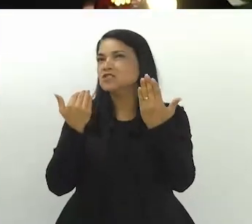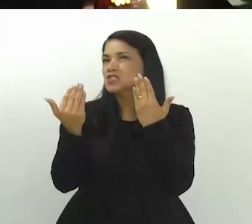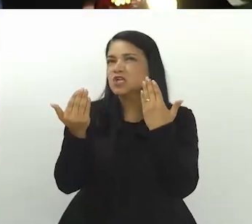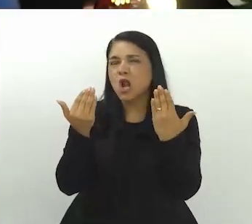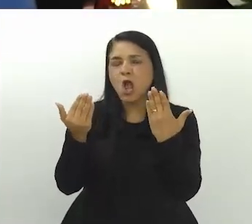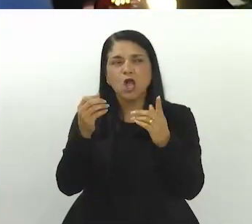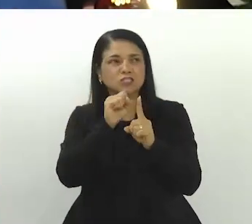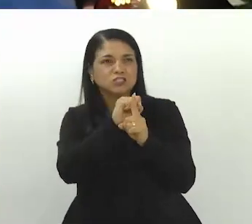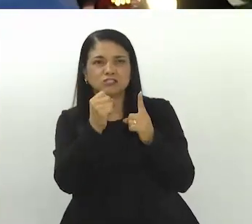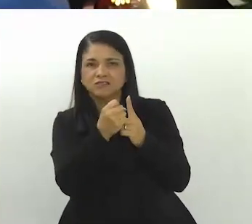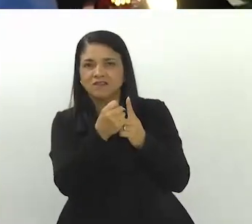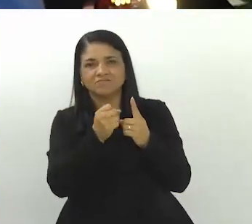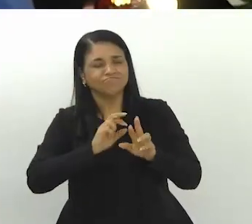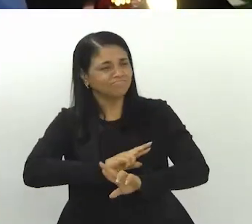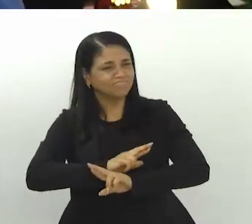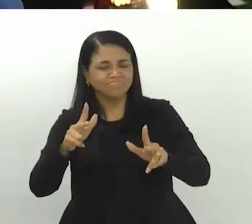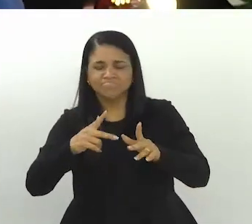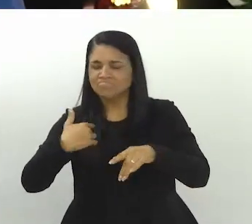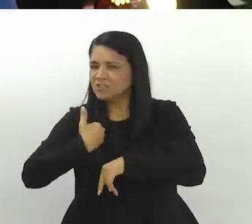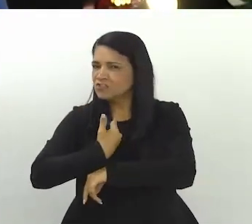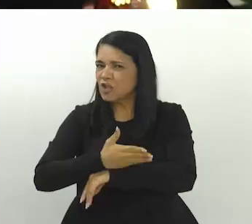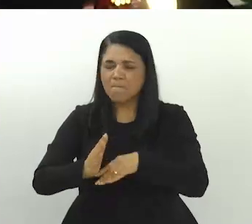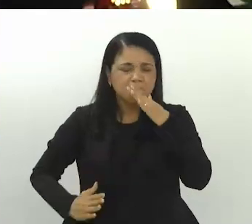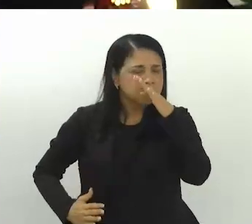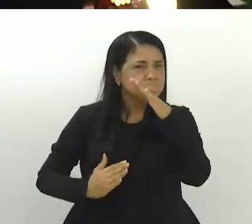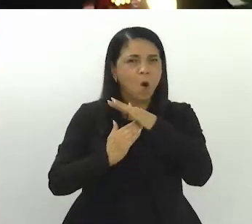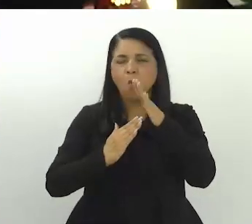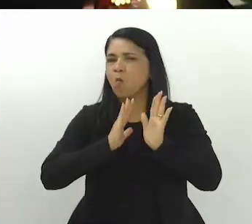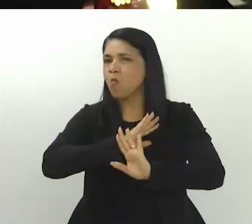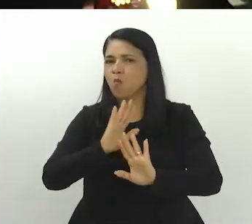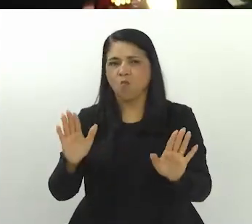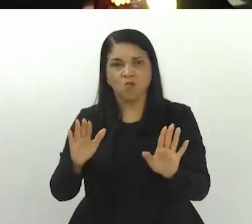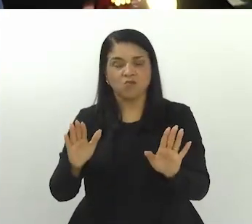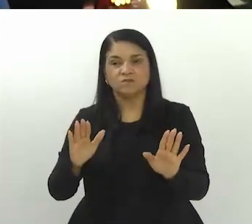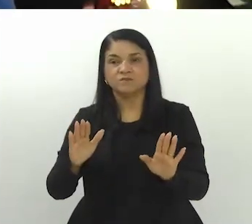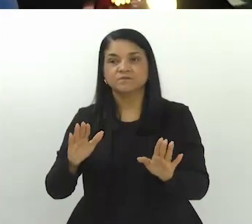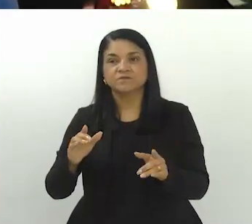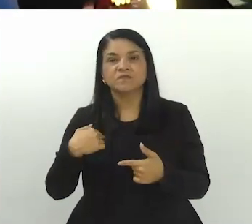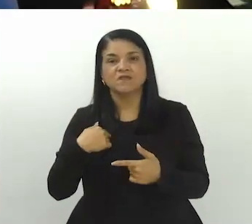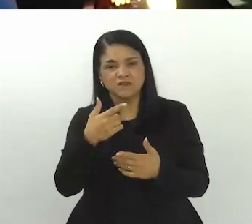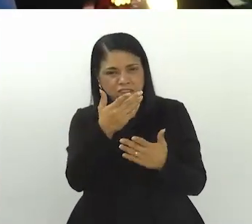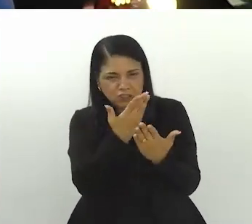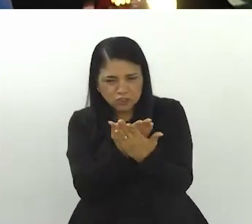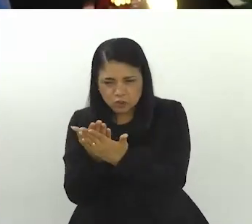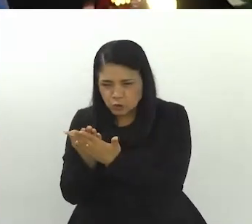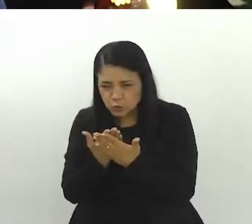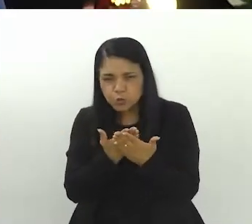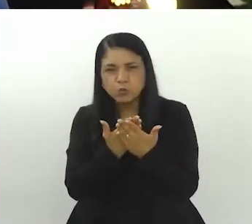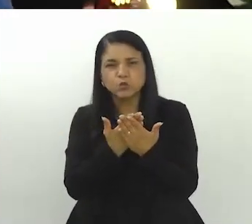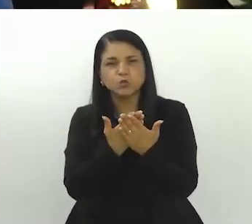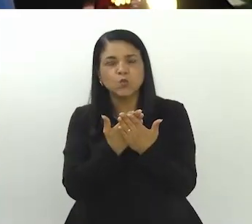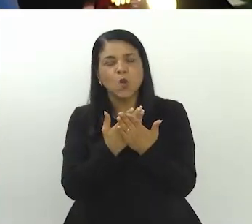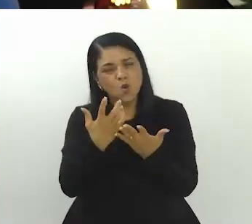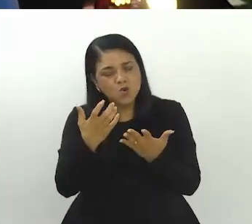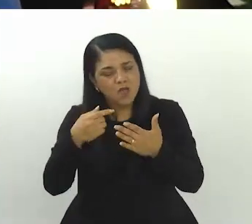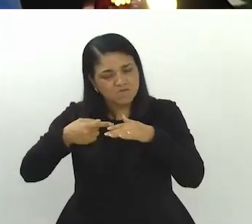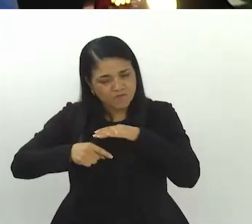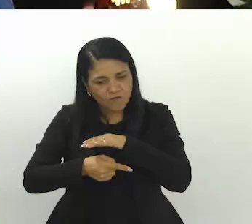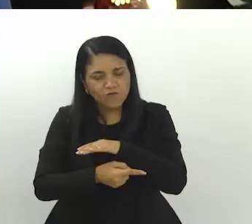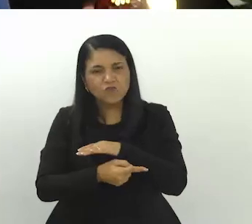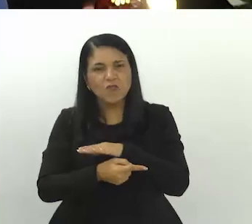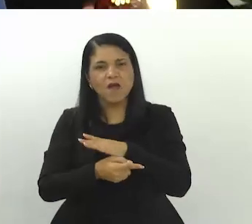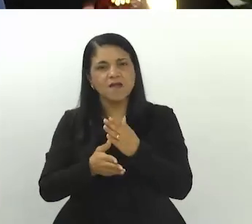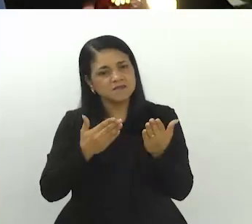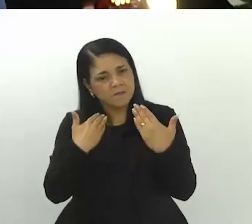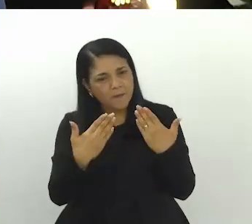psicológico, é o aspecto social. Eu acho que isso tem. O senhor faz esse estudo, né? Por isso que eu quero